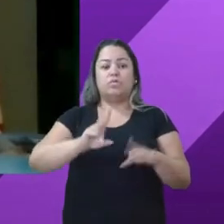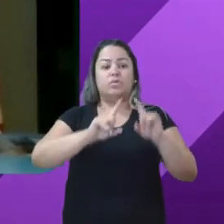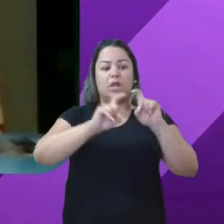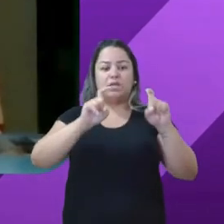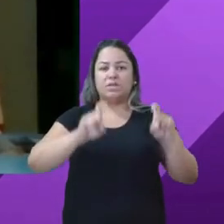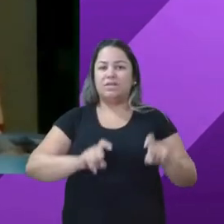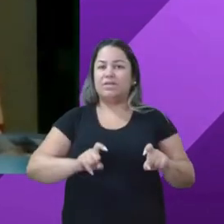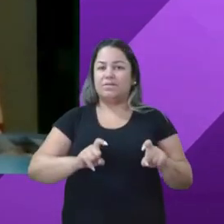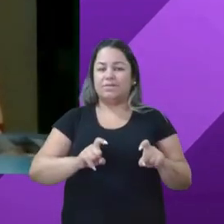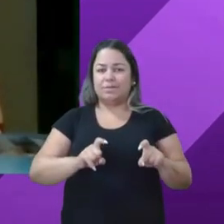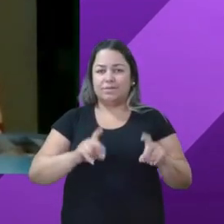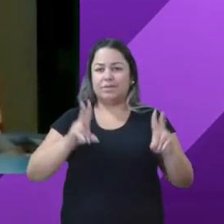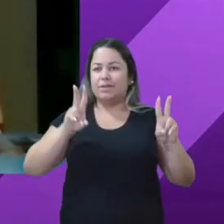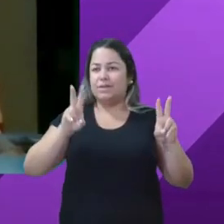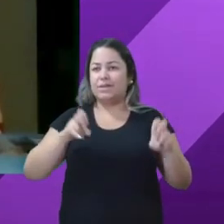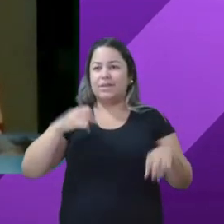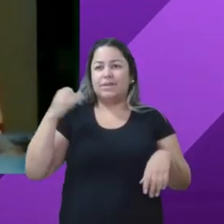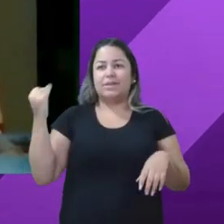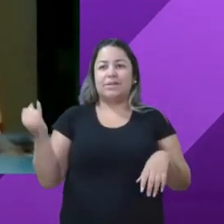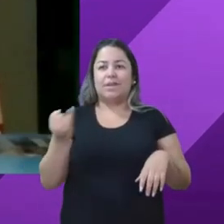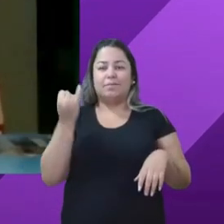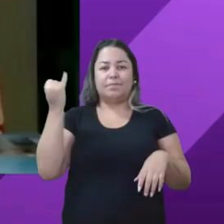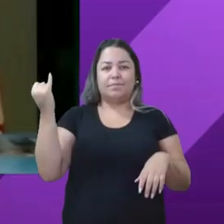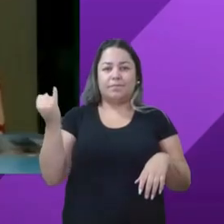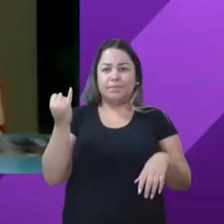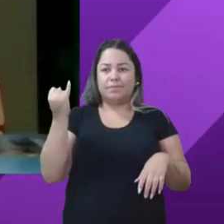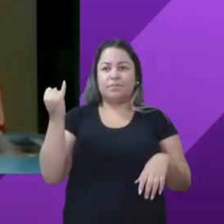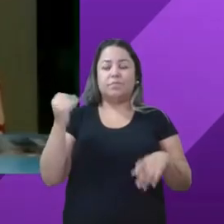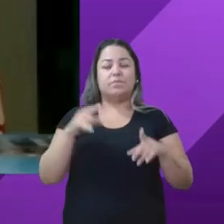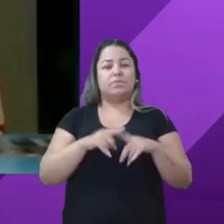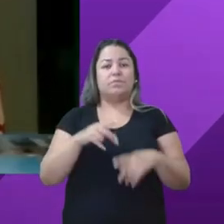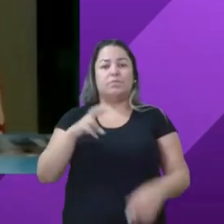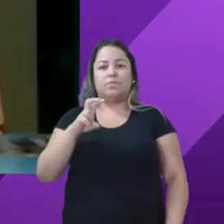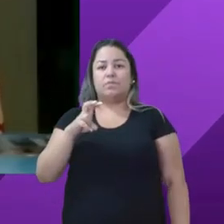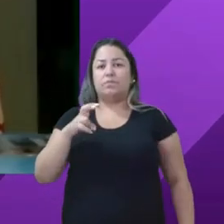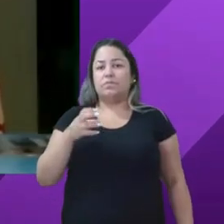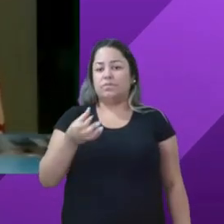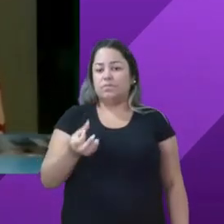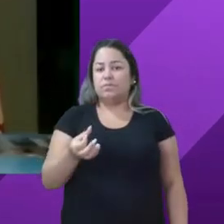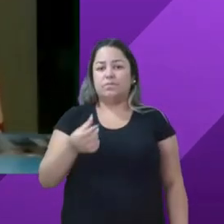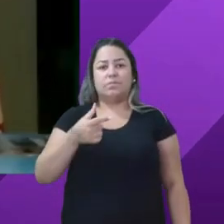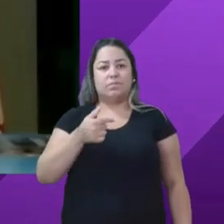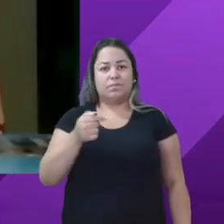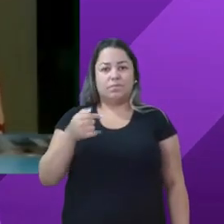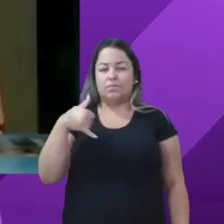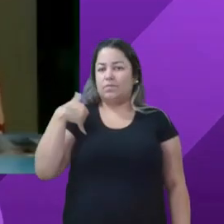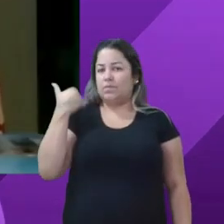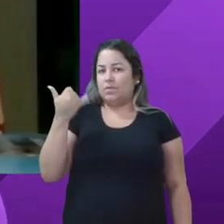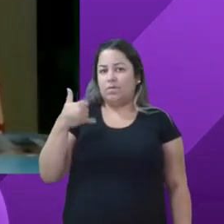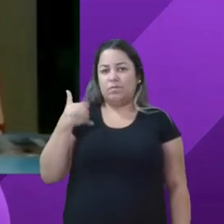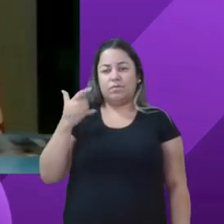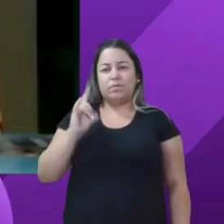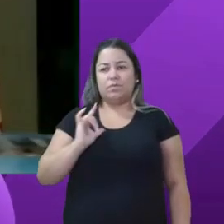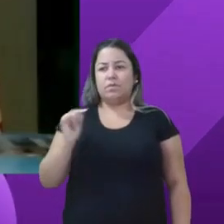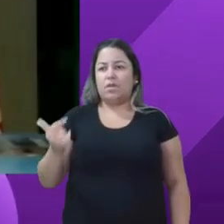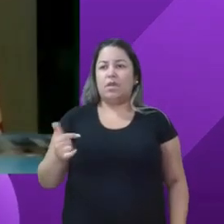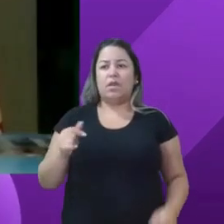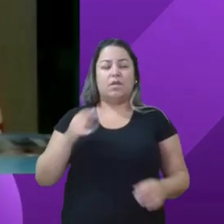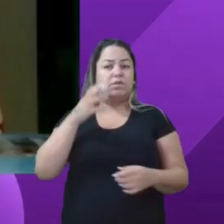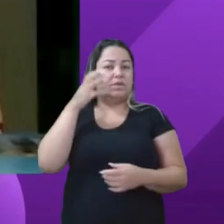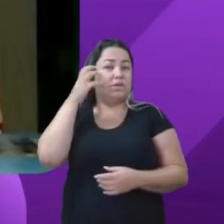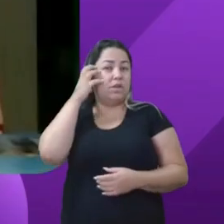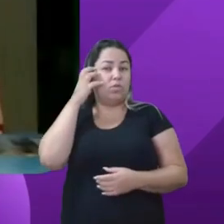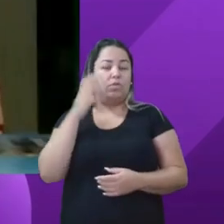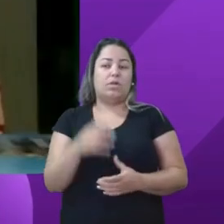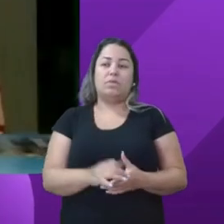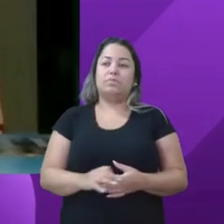que é um outro tema tão difícil, não é? Criança de 5, 6, 7 anos não deveria jamais ter celular, não